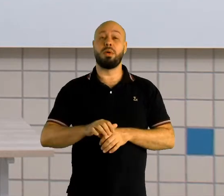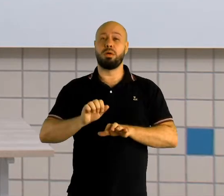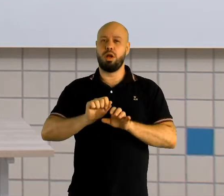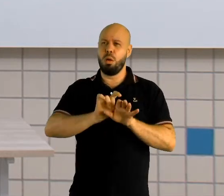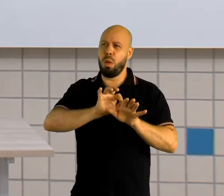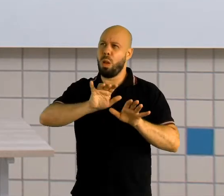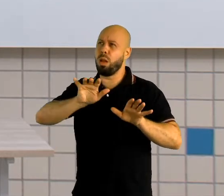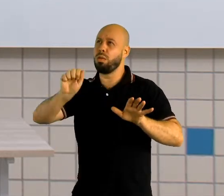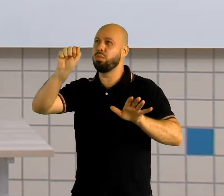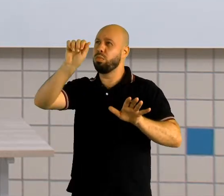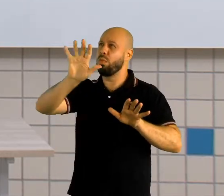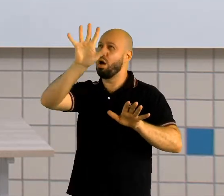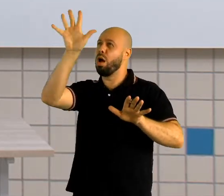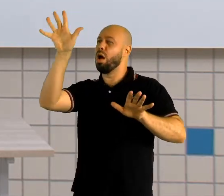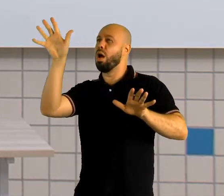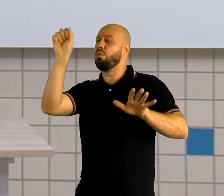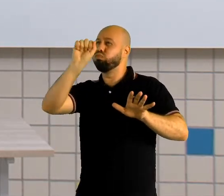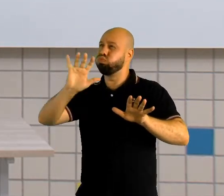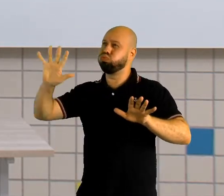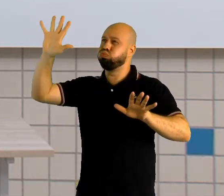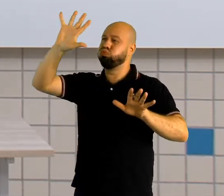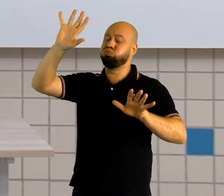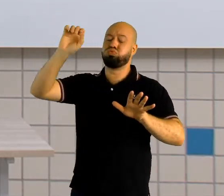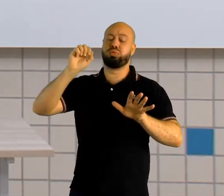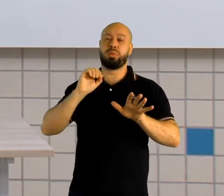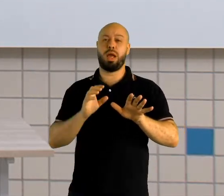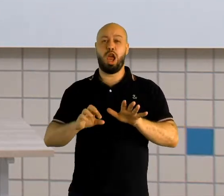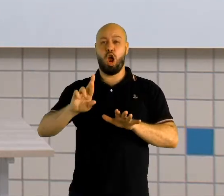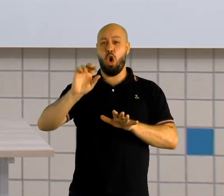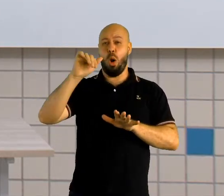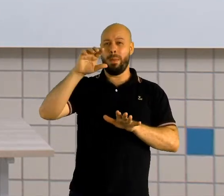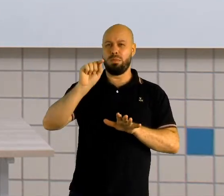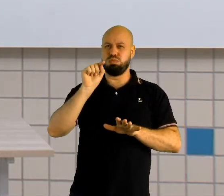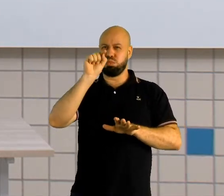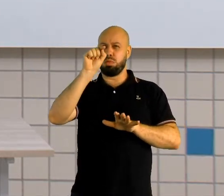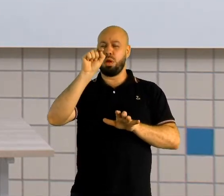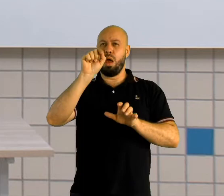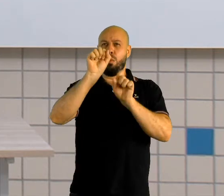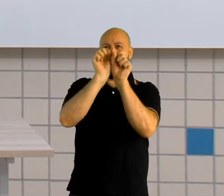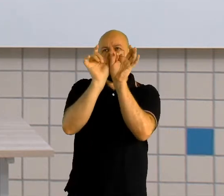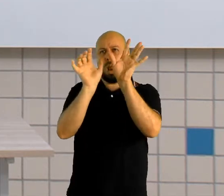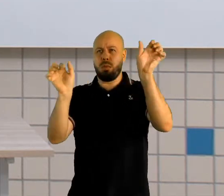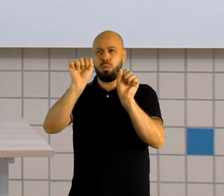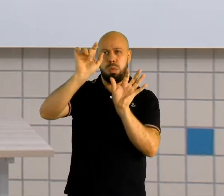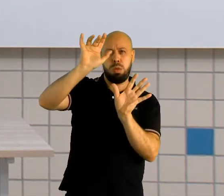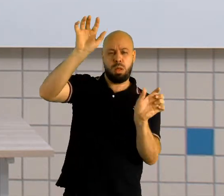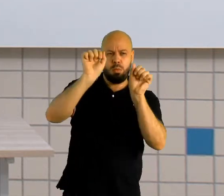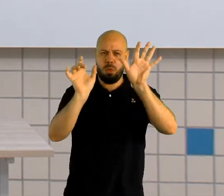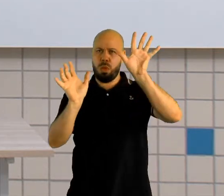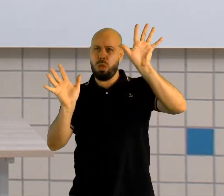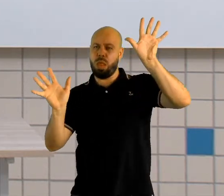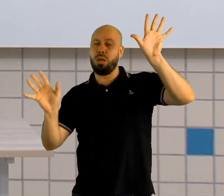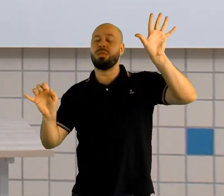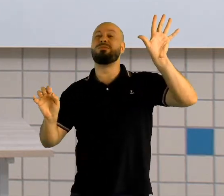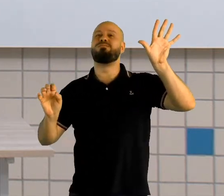Médio. Roma tornou-se o centro do mundo, uma cidade cosmopolita, que se